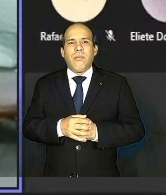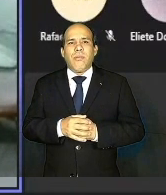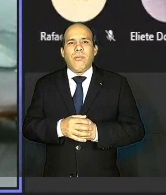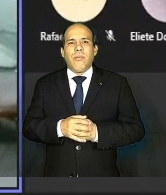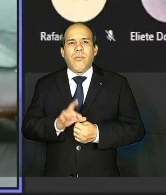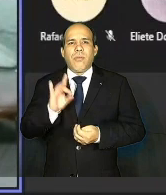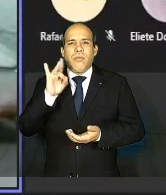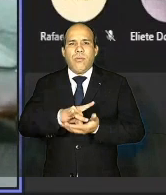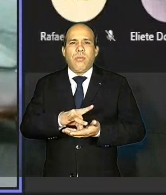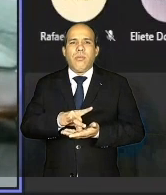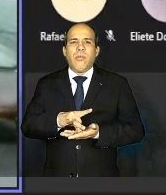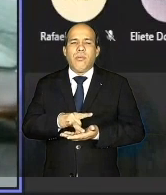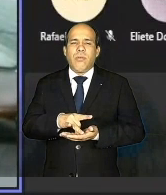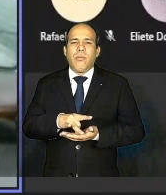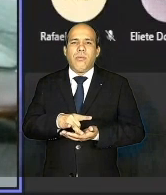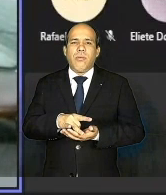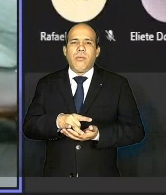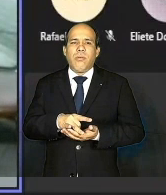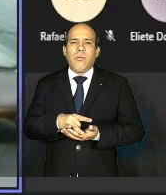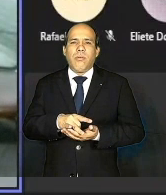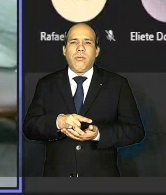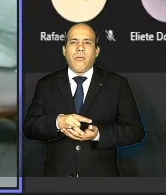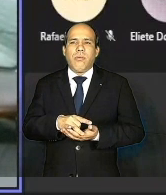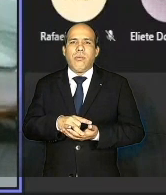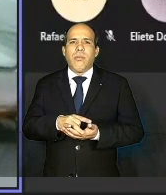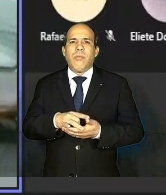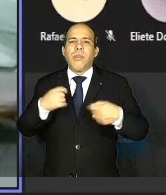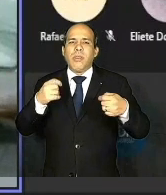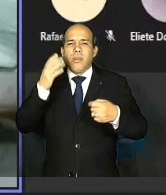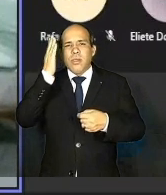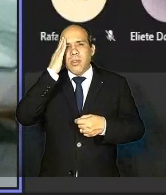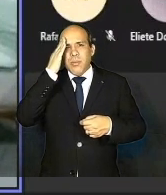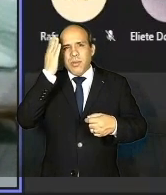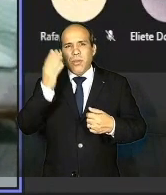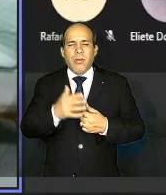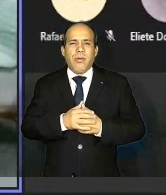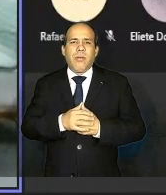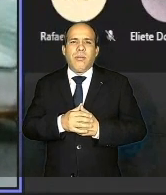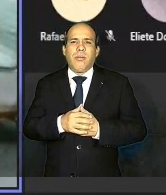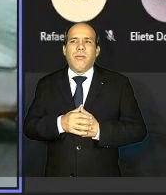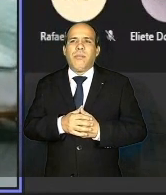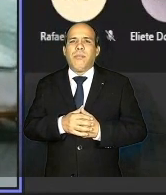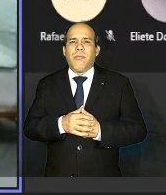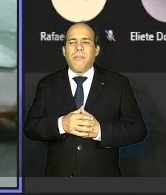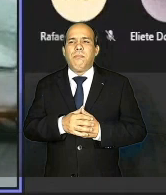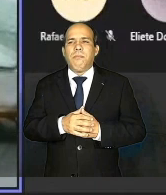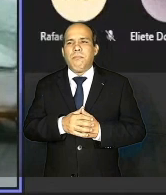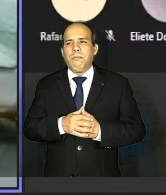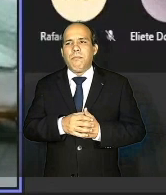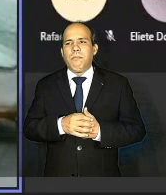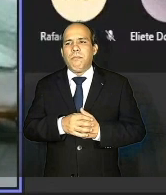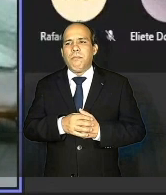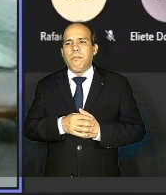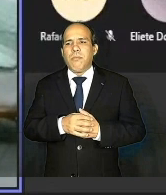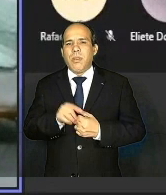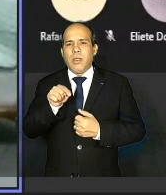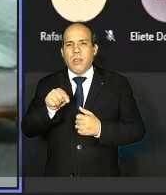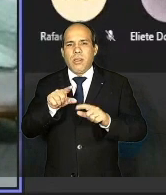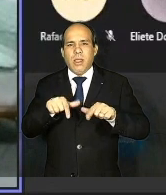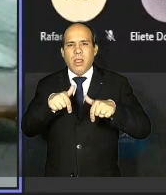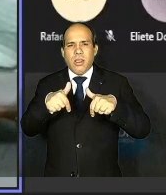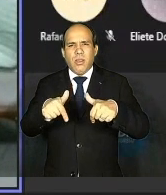dizer, isso realmente há que ser levado em conta na fixação. Em consideração, né?